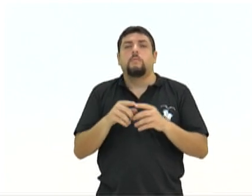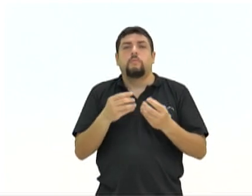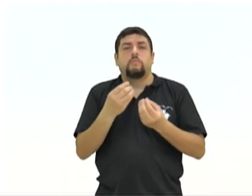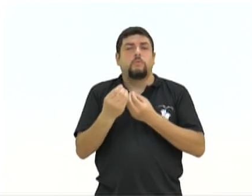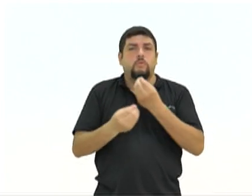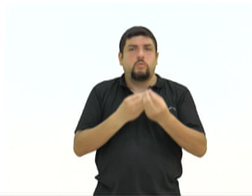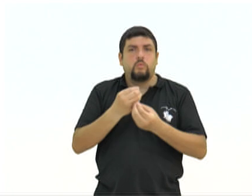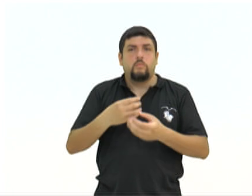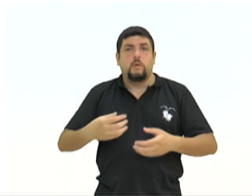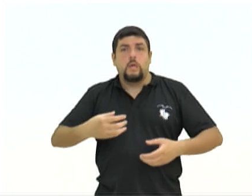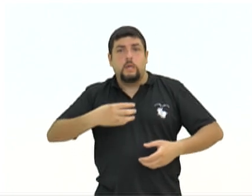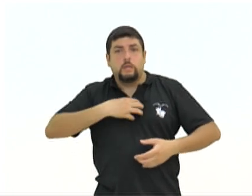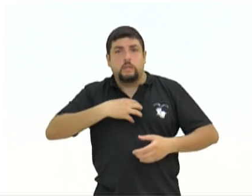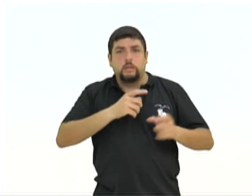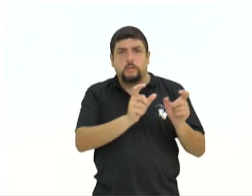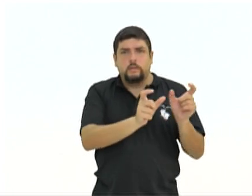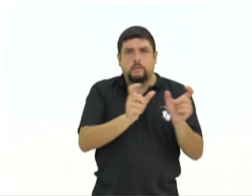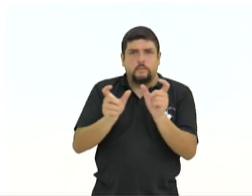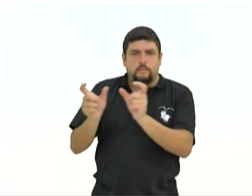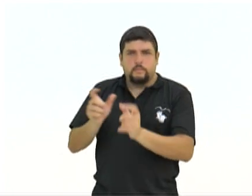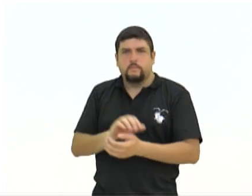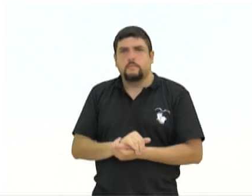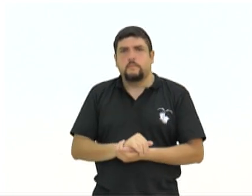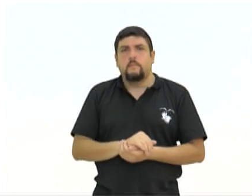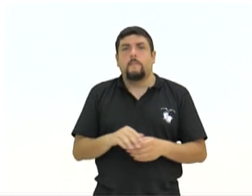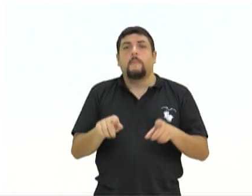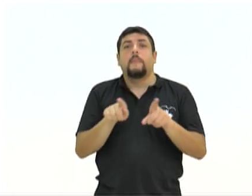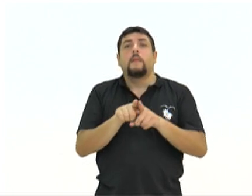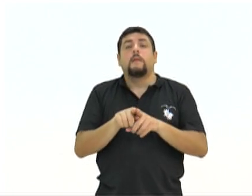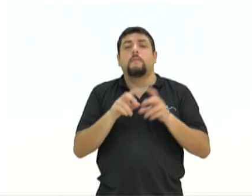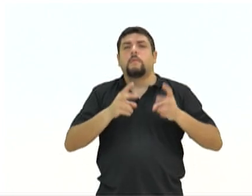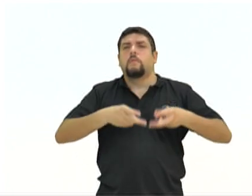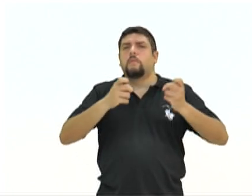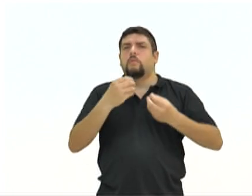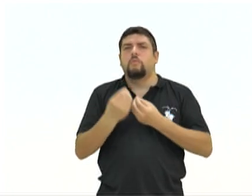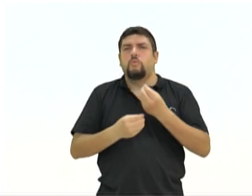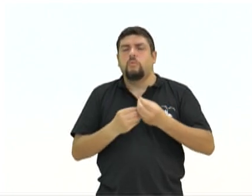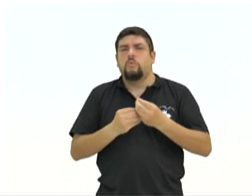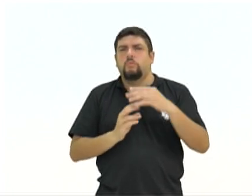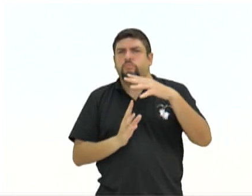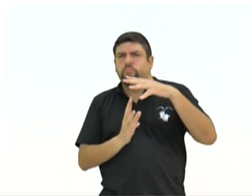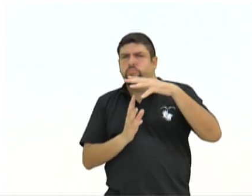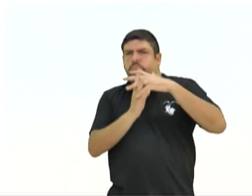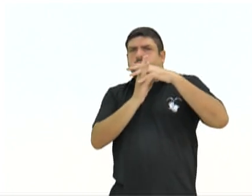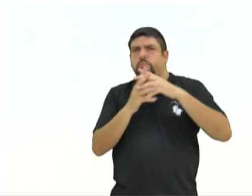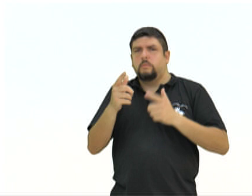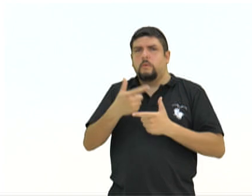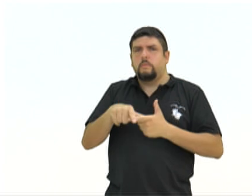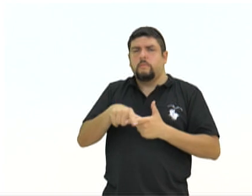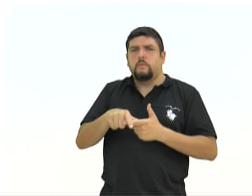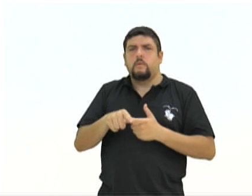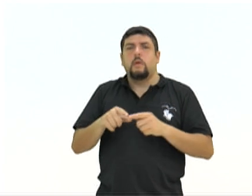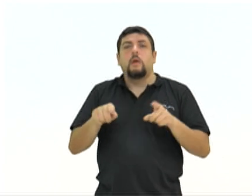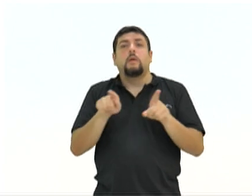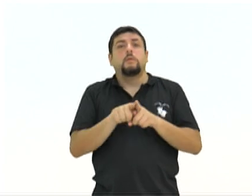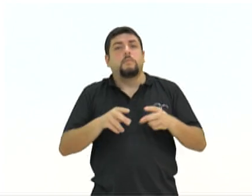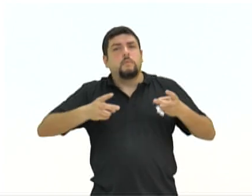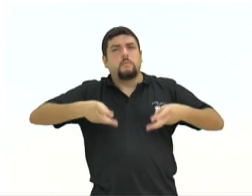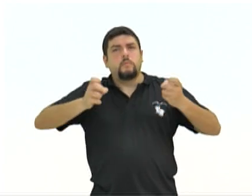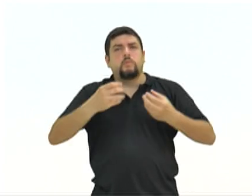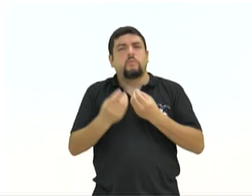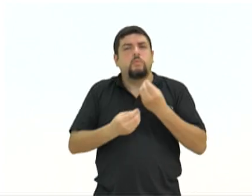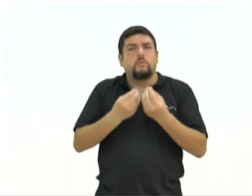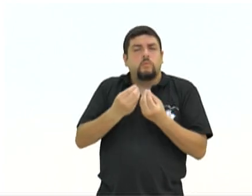sobre o sentido das palavras ou expressões, identificamos o conflito gerador de uma narrativa e fizemos o reconhecimento